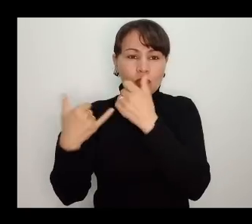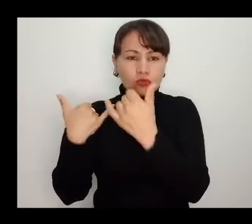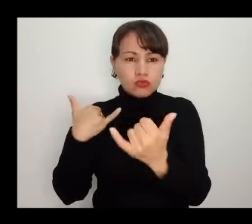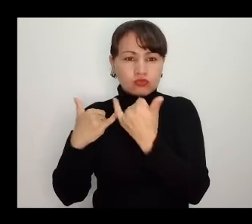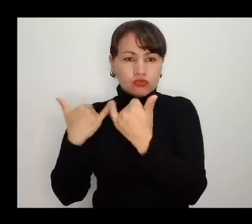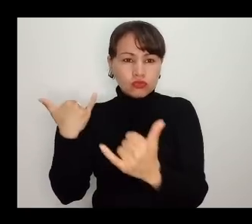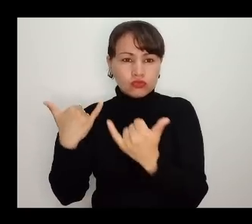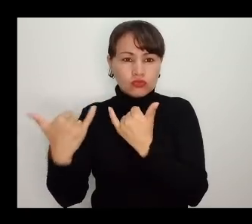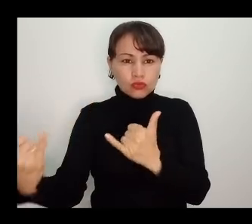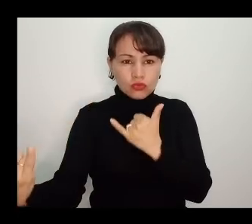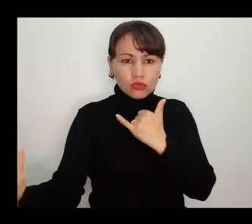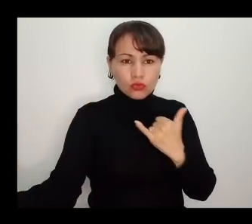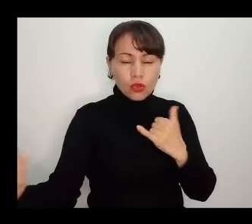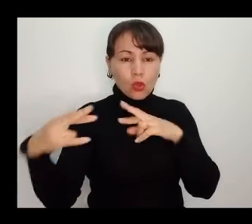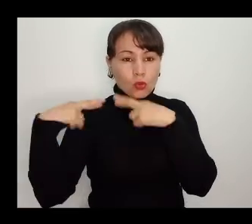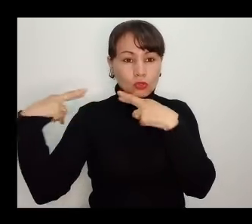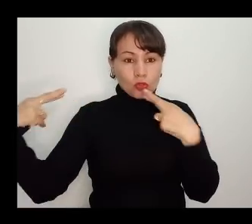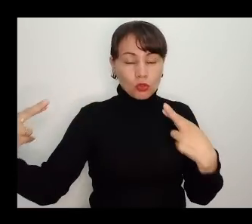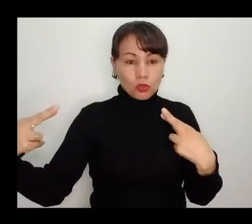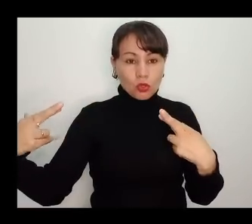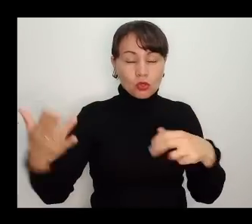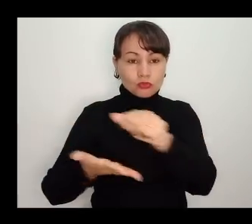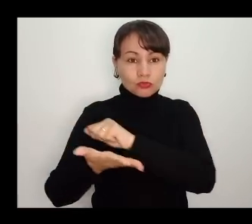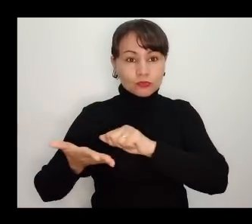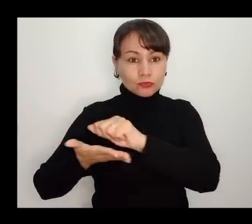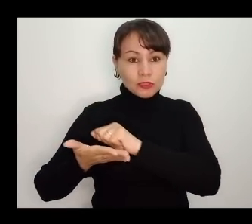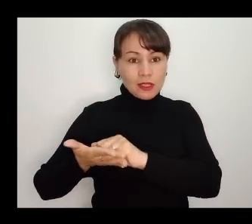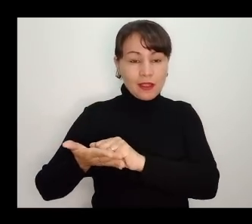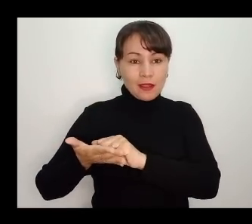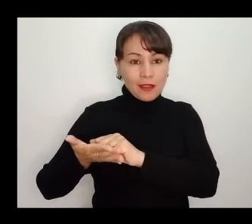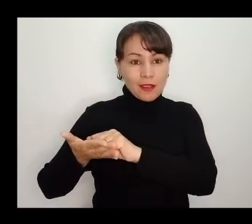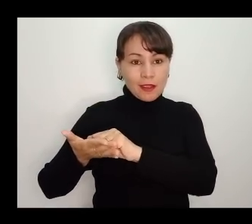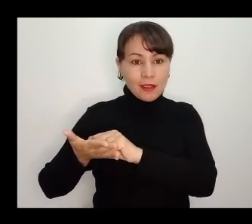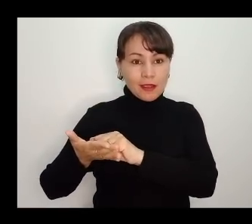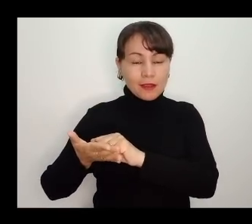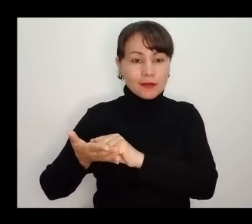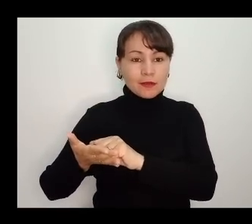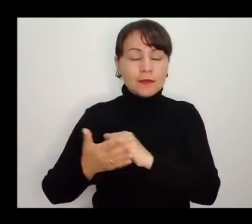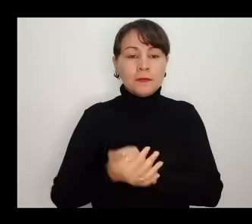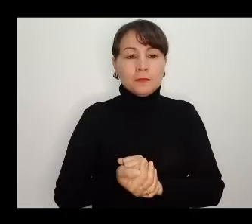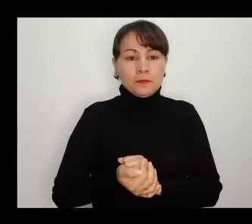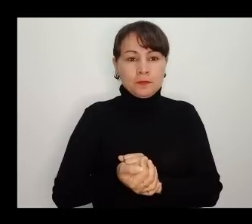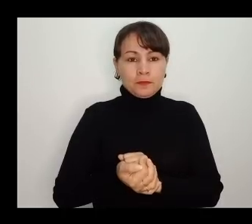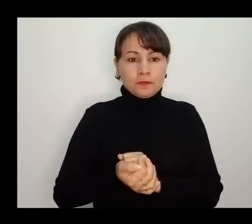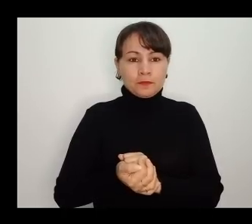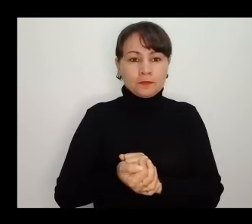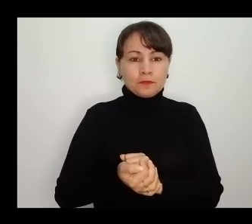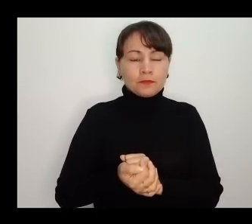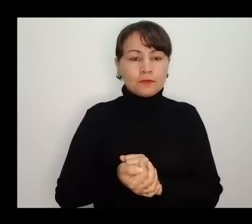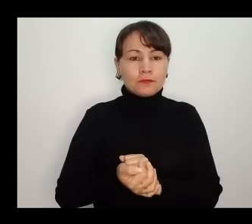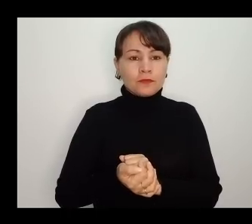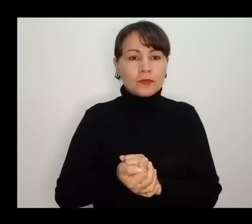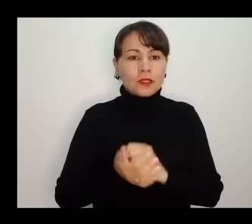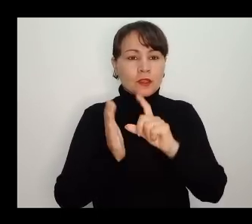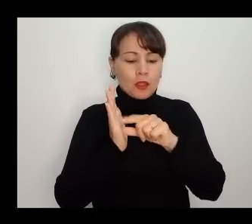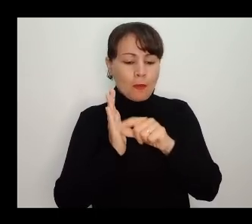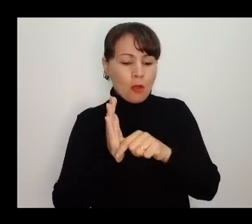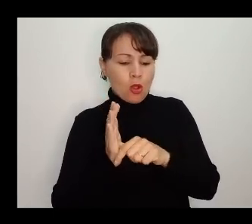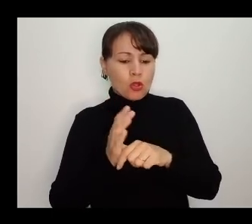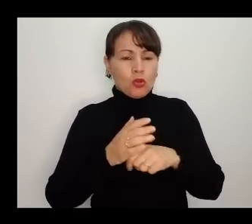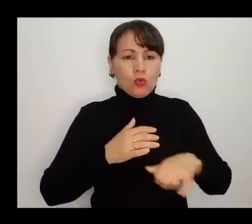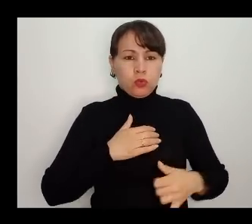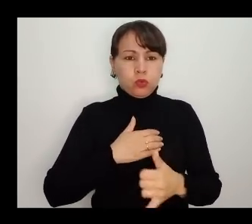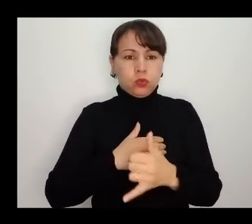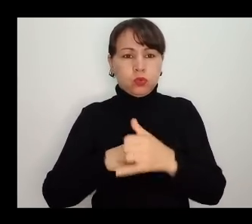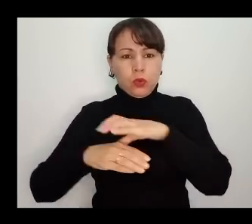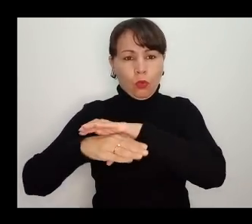para fazer sinapses com neurônios localizados aqui na região do giro denteado, através de